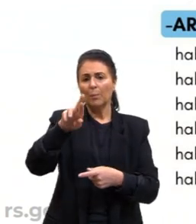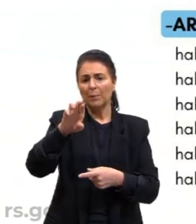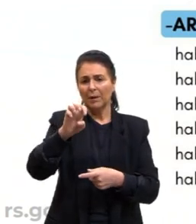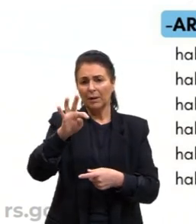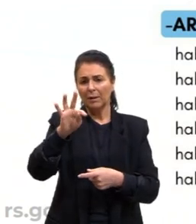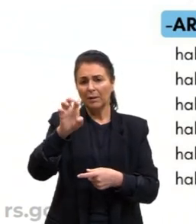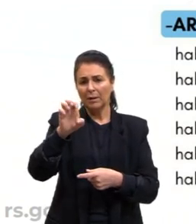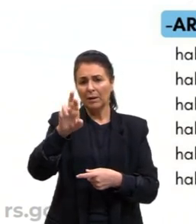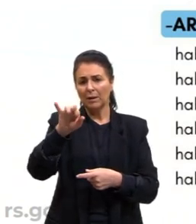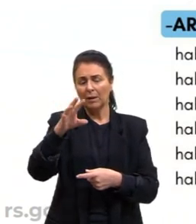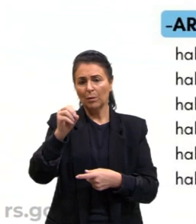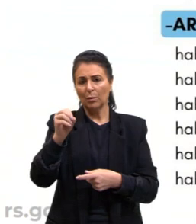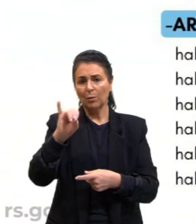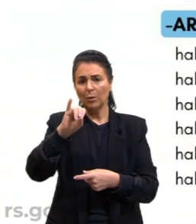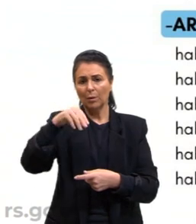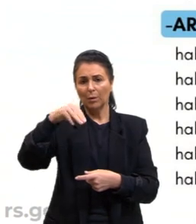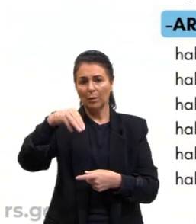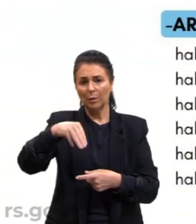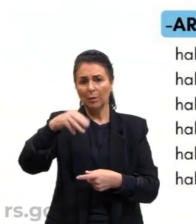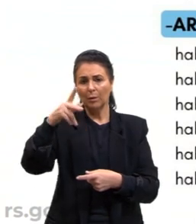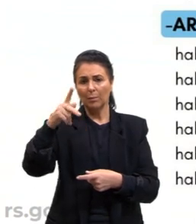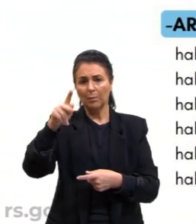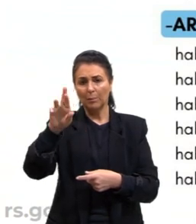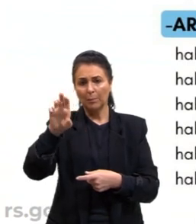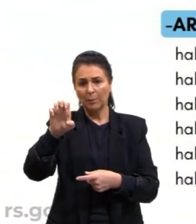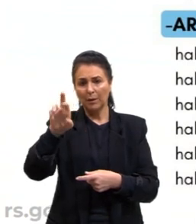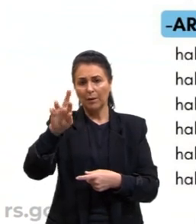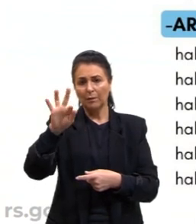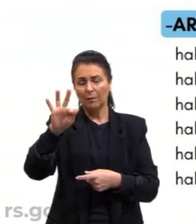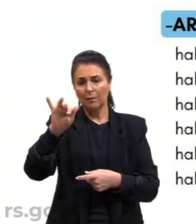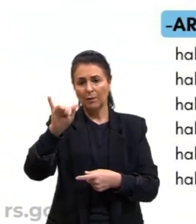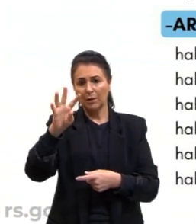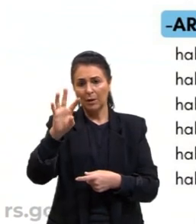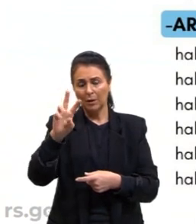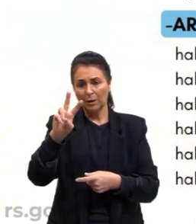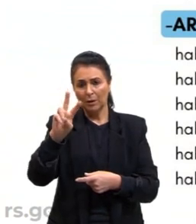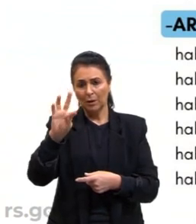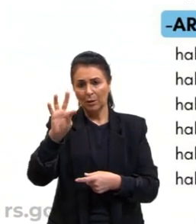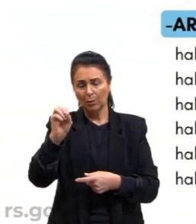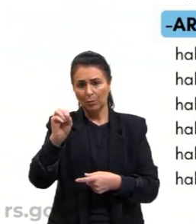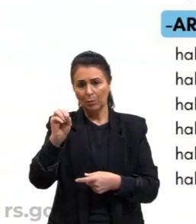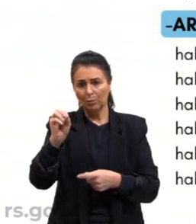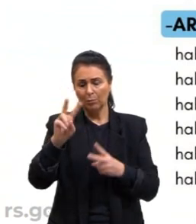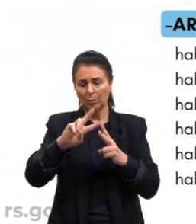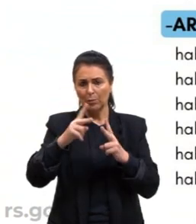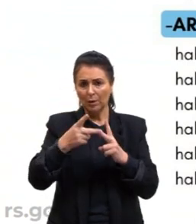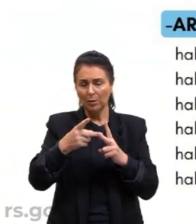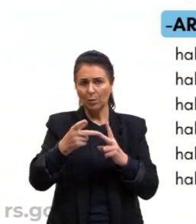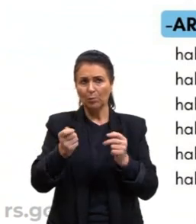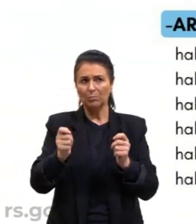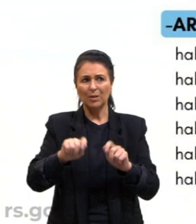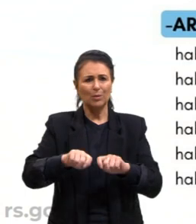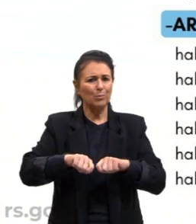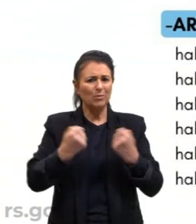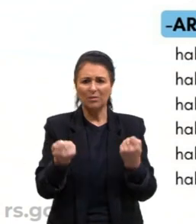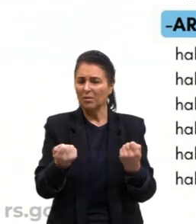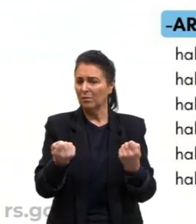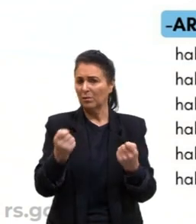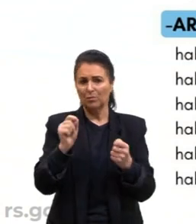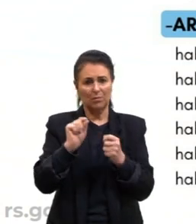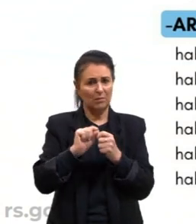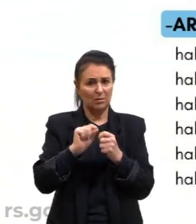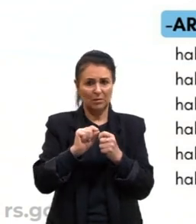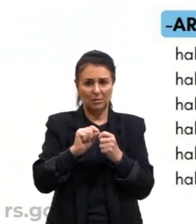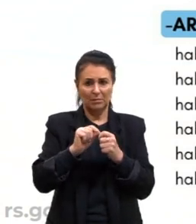utilizado em situações e reais hipotéticas ou impossíveis de ser realizar né